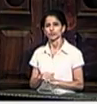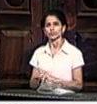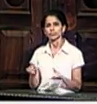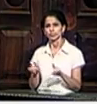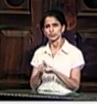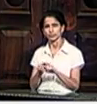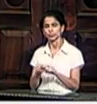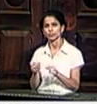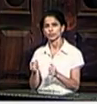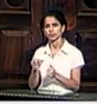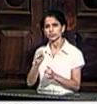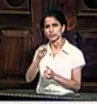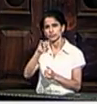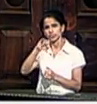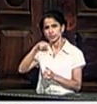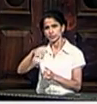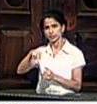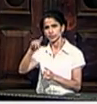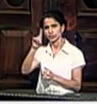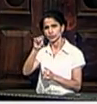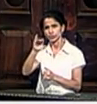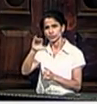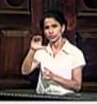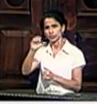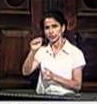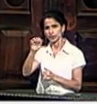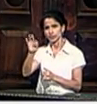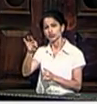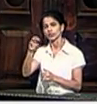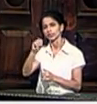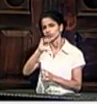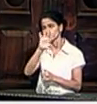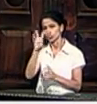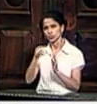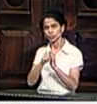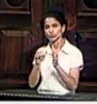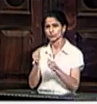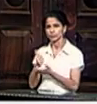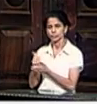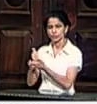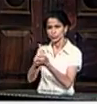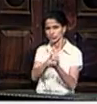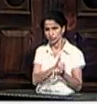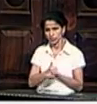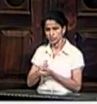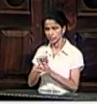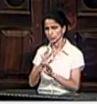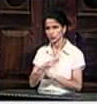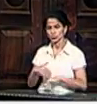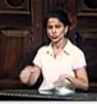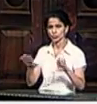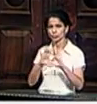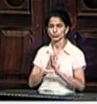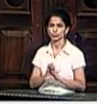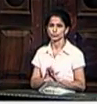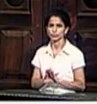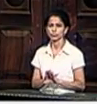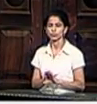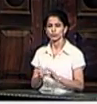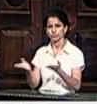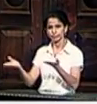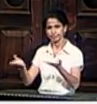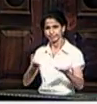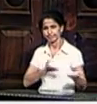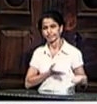dos Policiais, a Coligação dos Policiais Civis, a Associação dos Delegados, o Sindicato dos Delegados, e